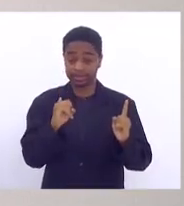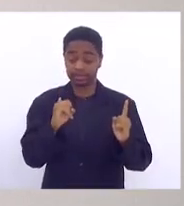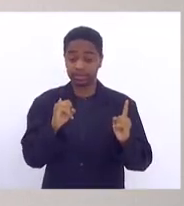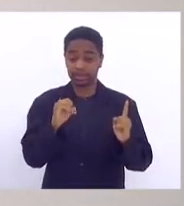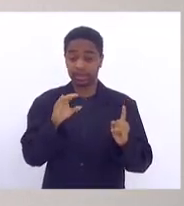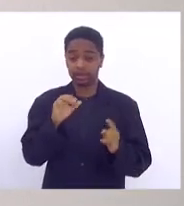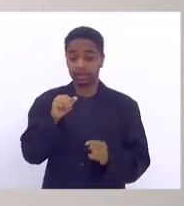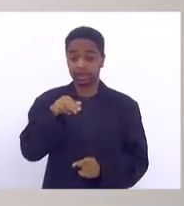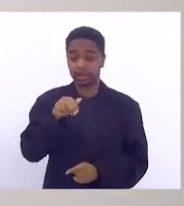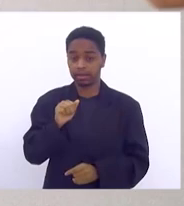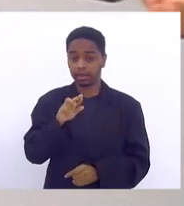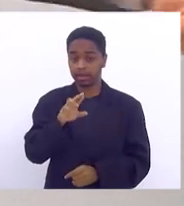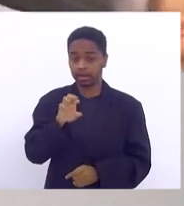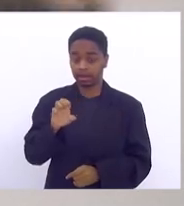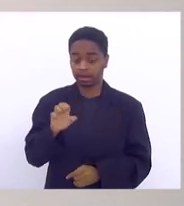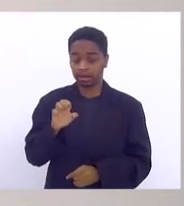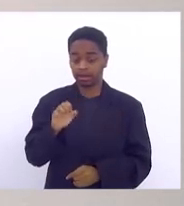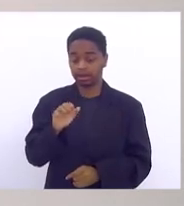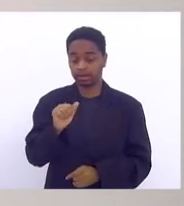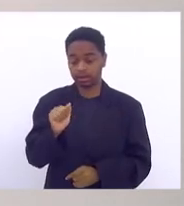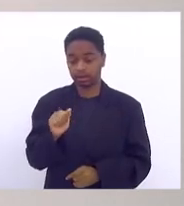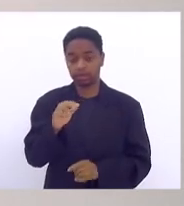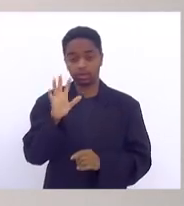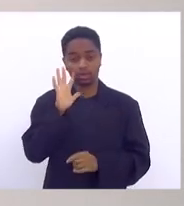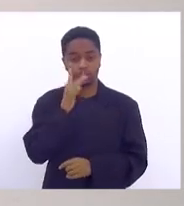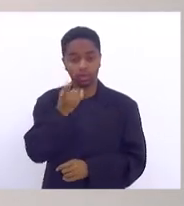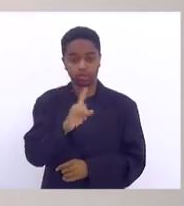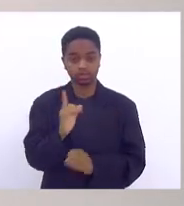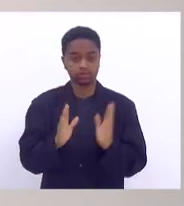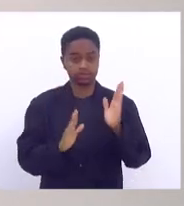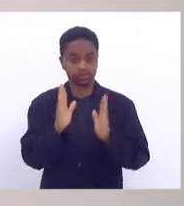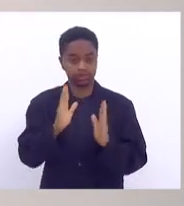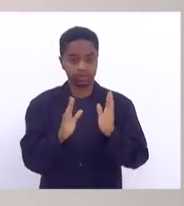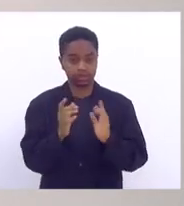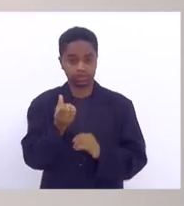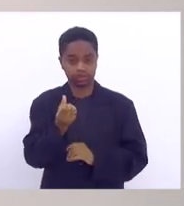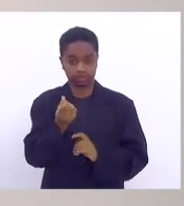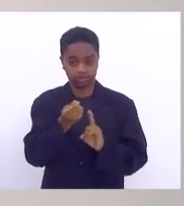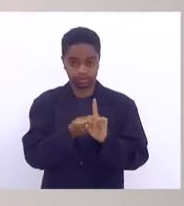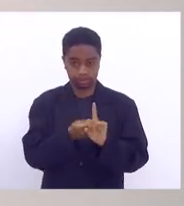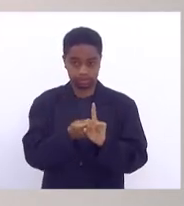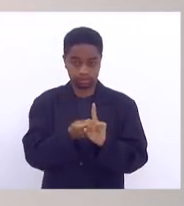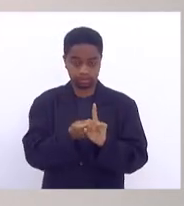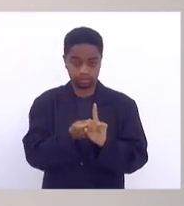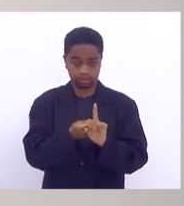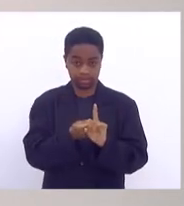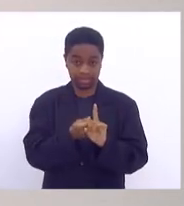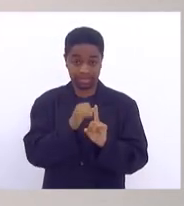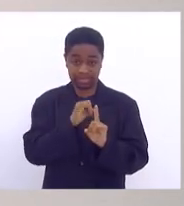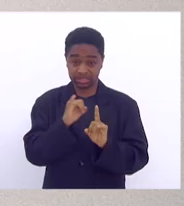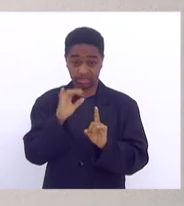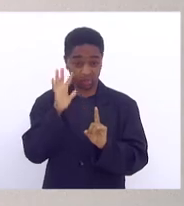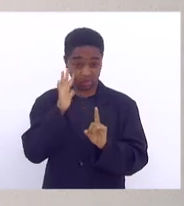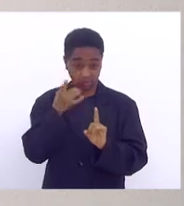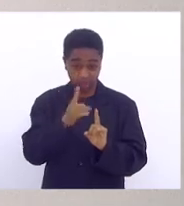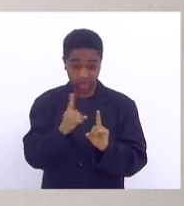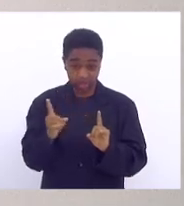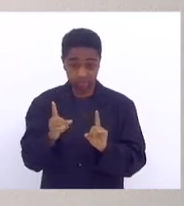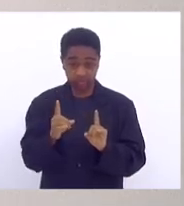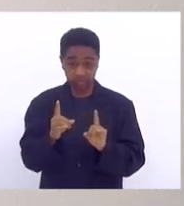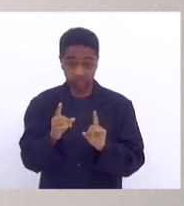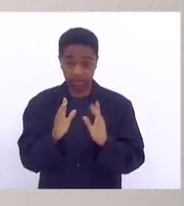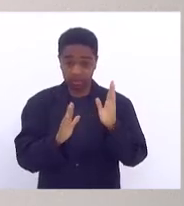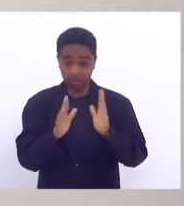deliberar em 6 meses porque a prescrição tá suspensa se a câmara não deliberar em